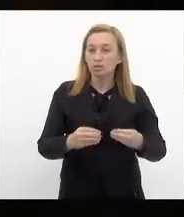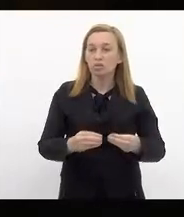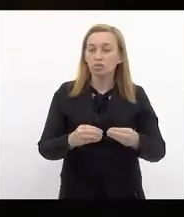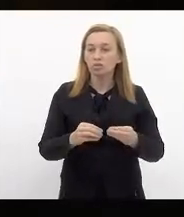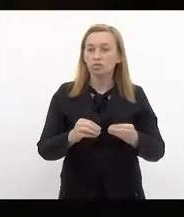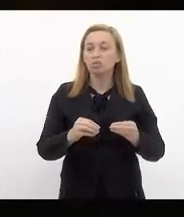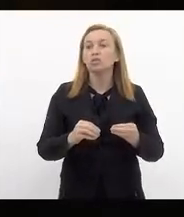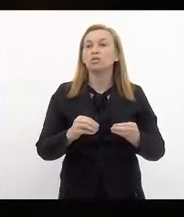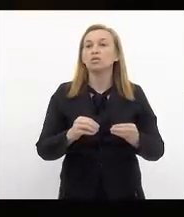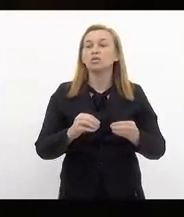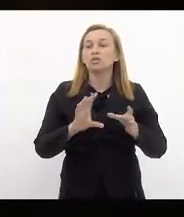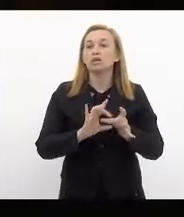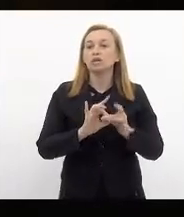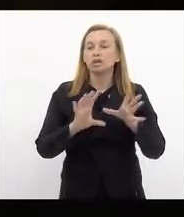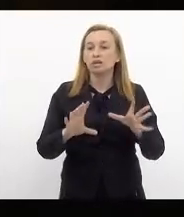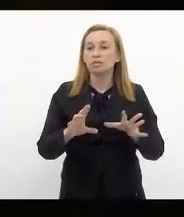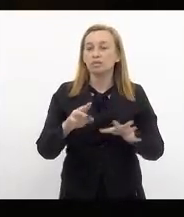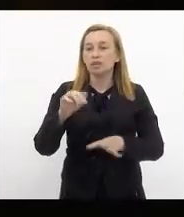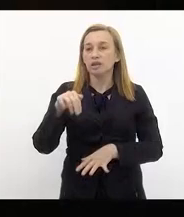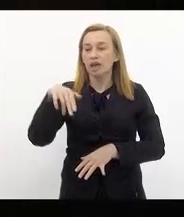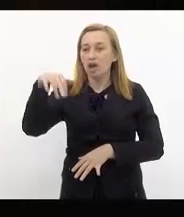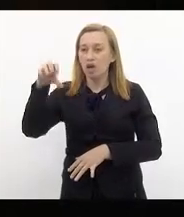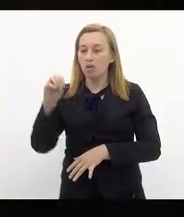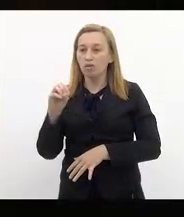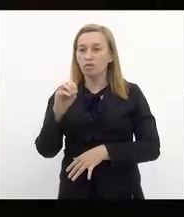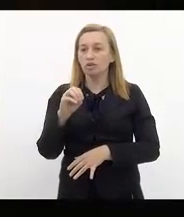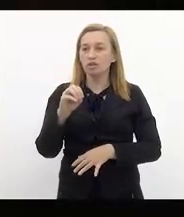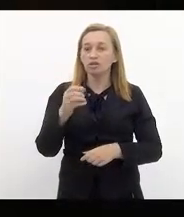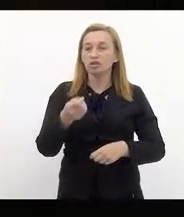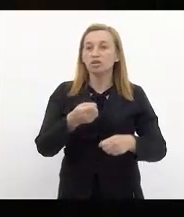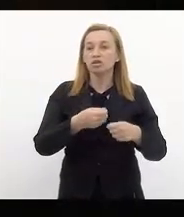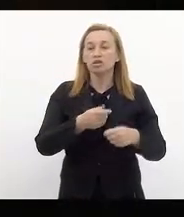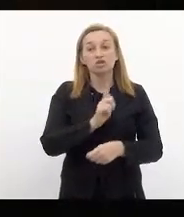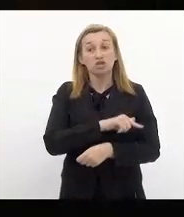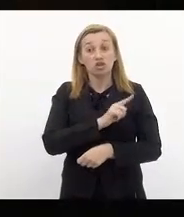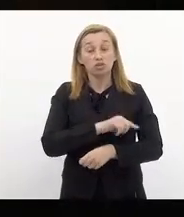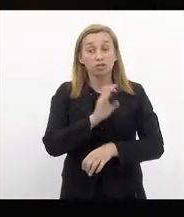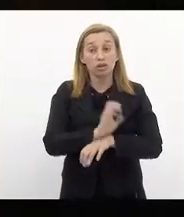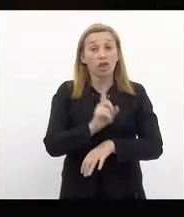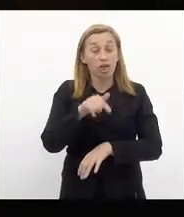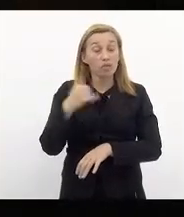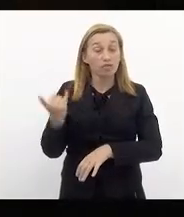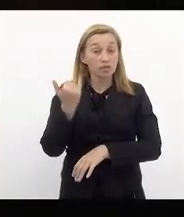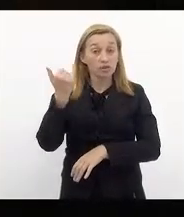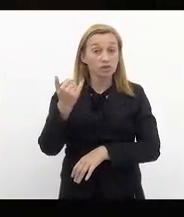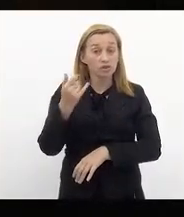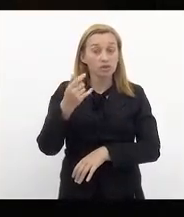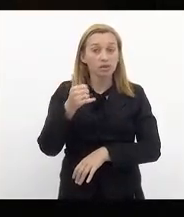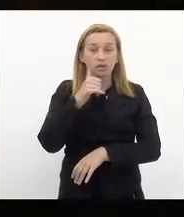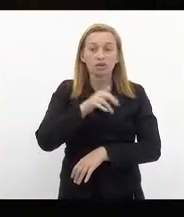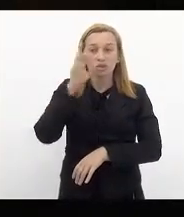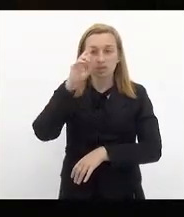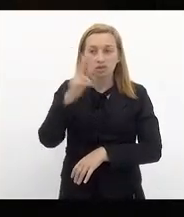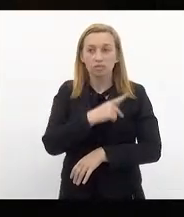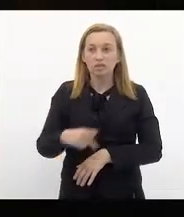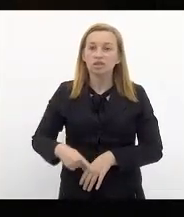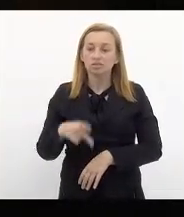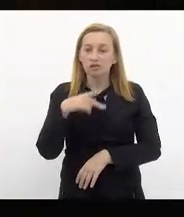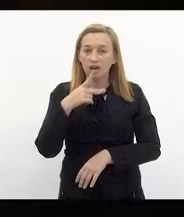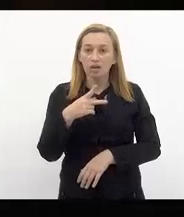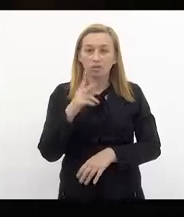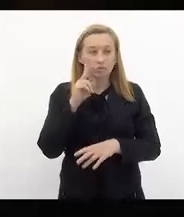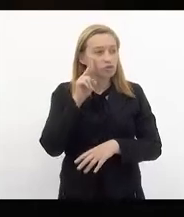liberal e neoliberal de gestão do Estado. E isso é importante dizer, senhora presidenta. A gente, quando